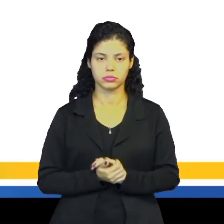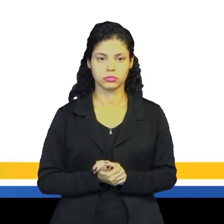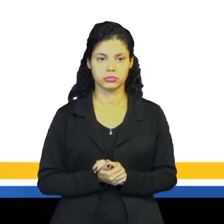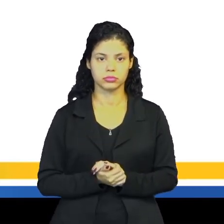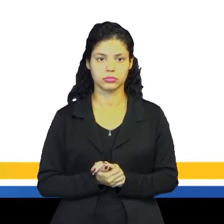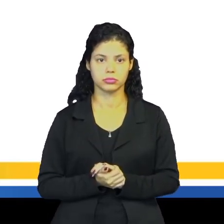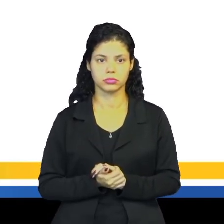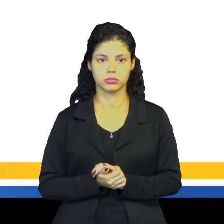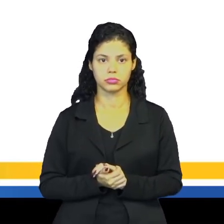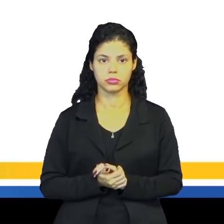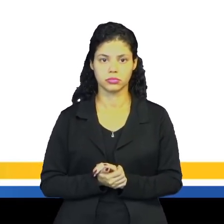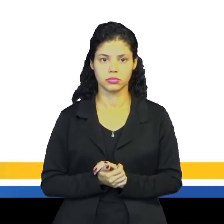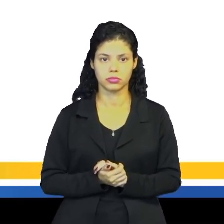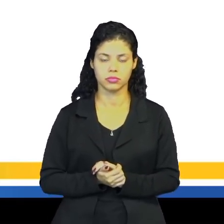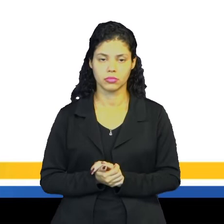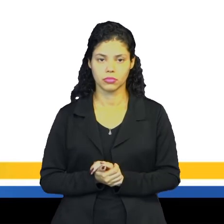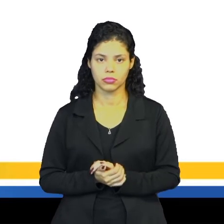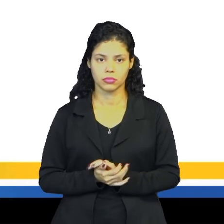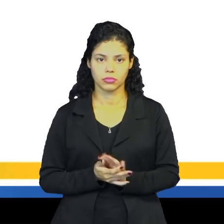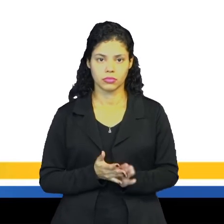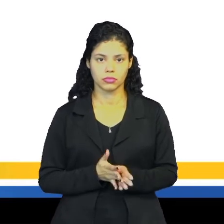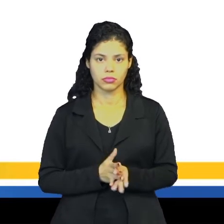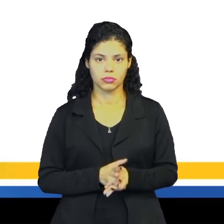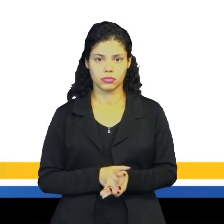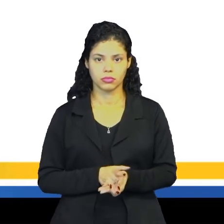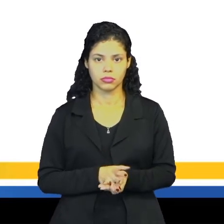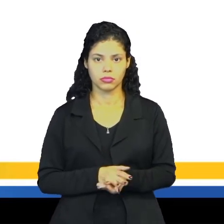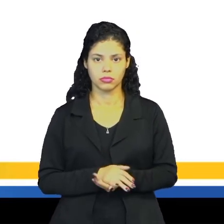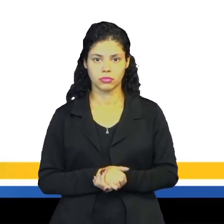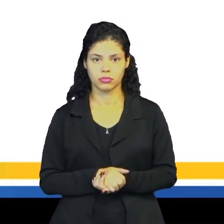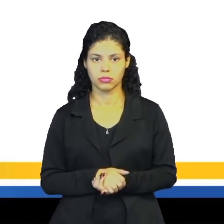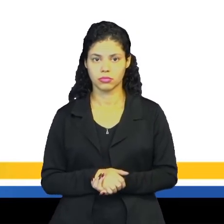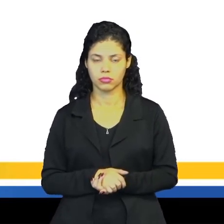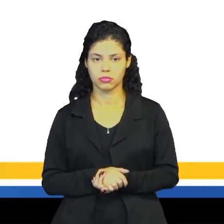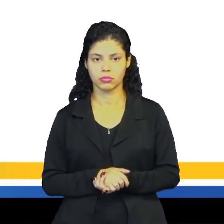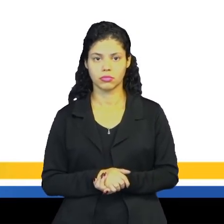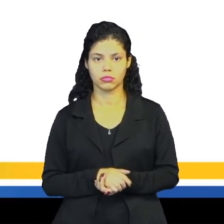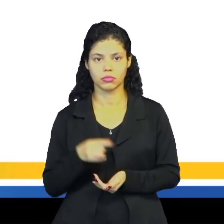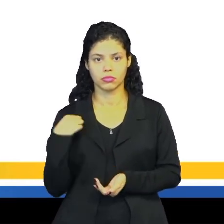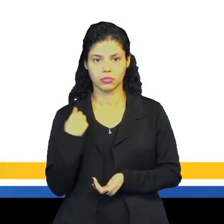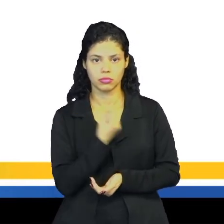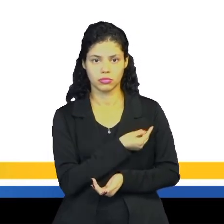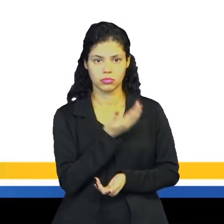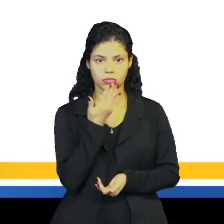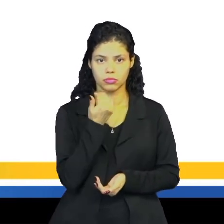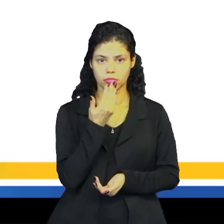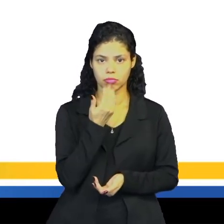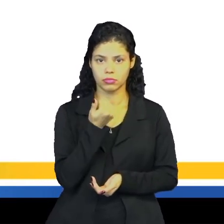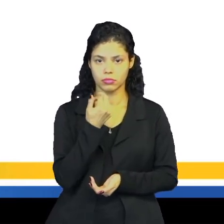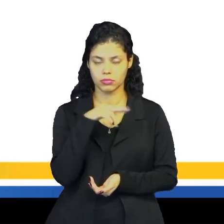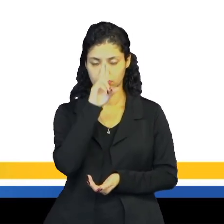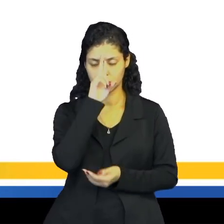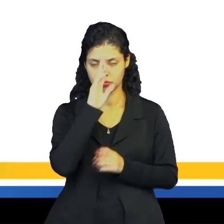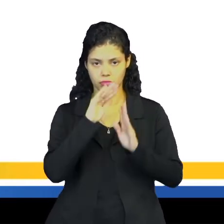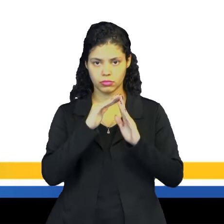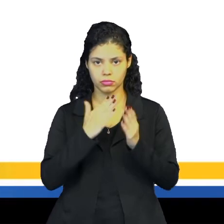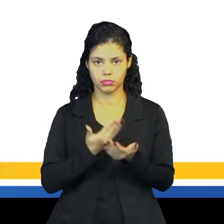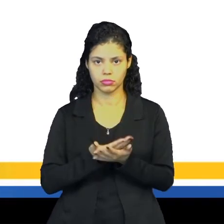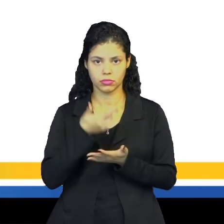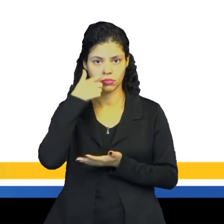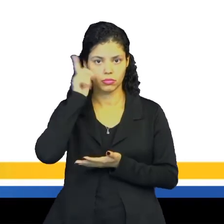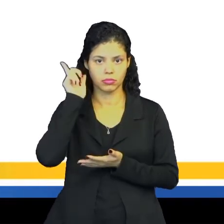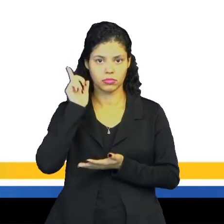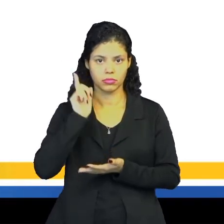casa. Nós temos também we had lunch at school yesterday. Nós almoçamos na escola